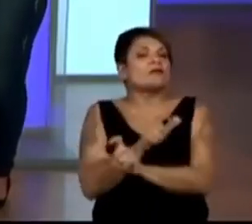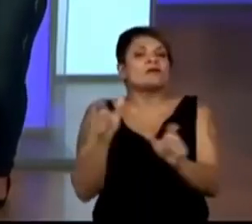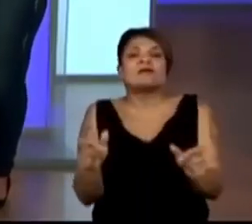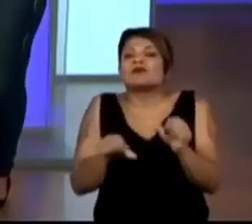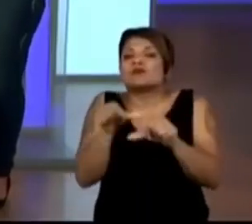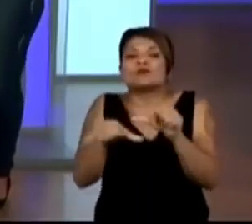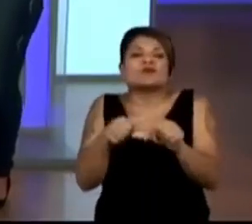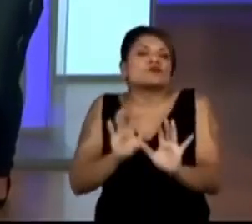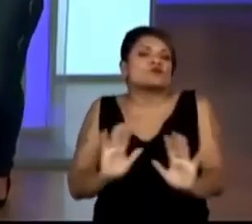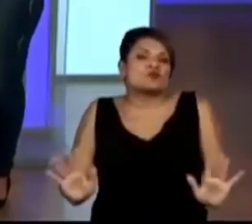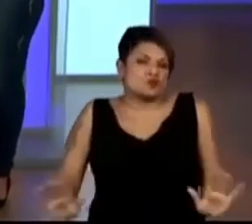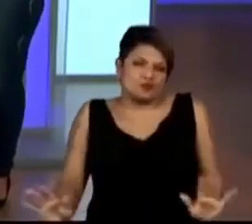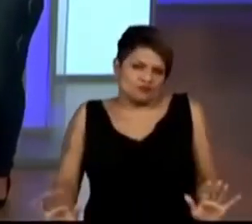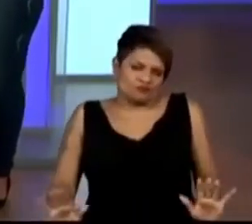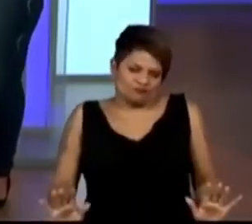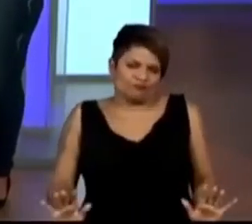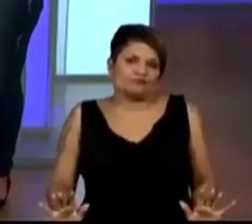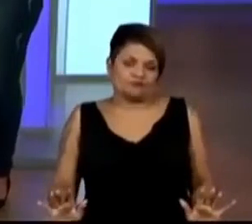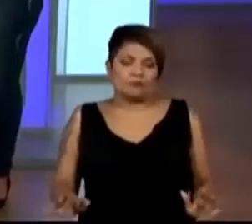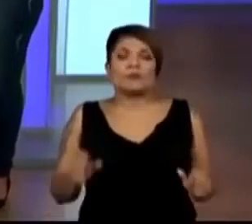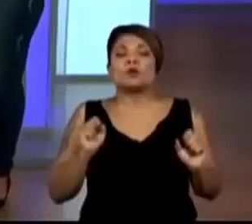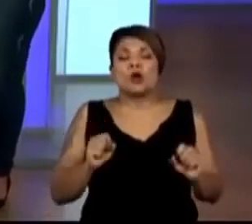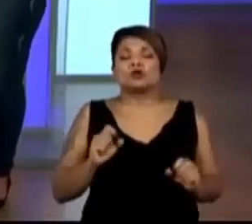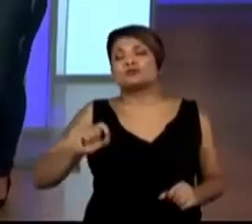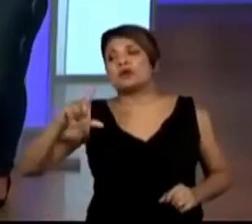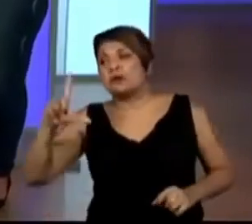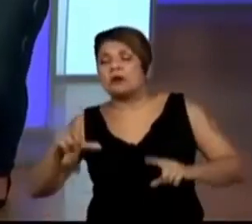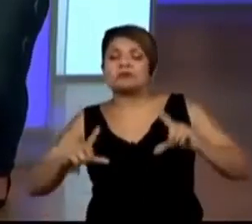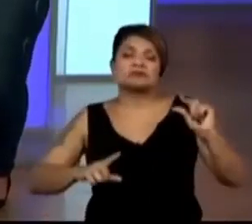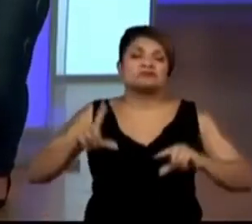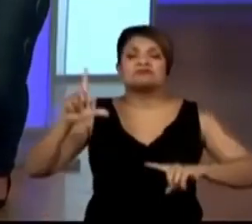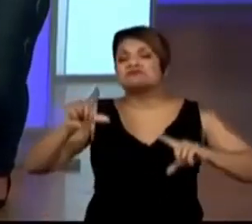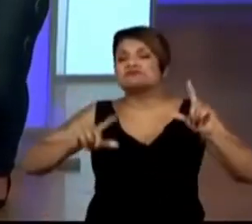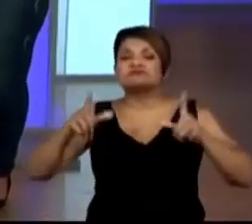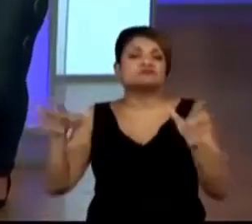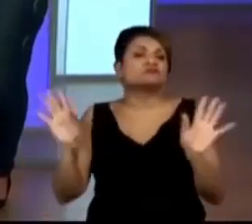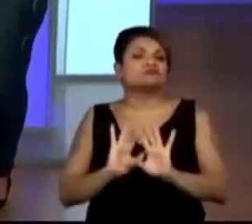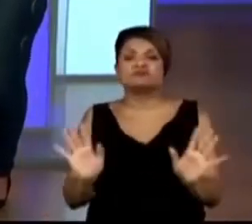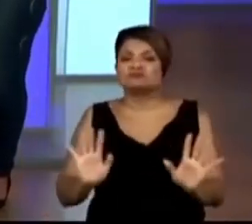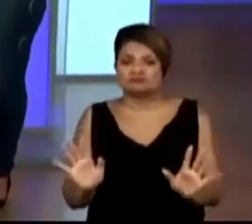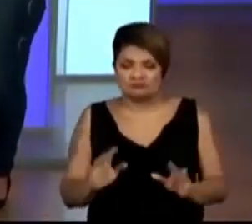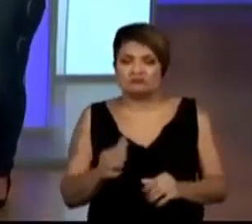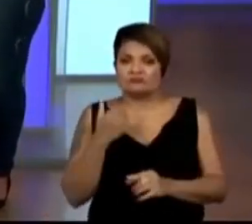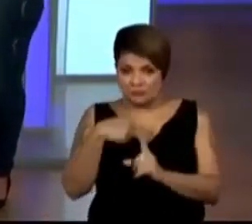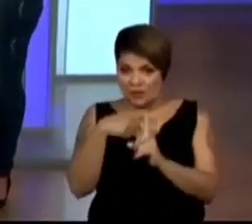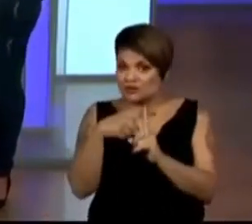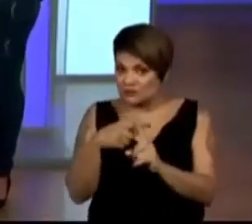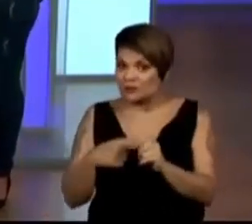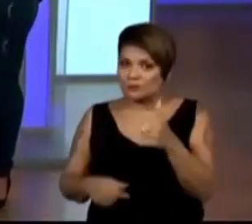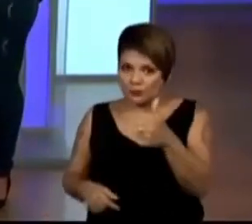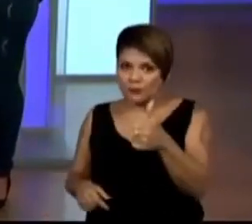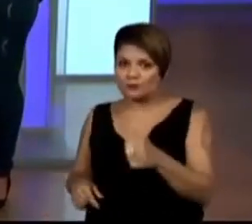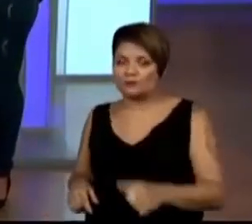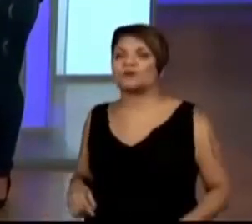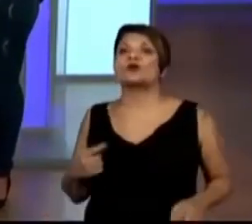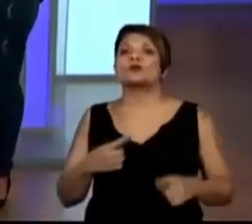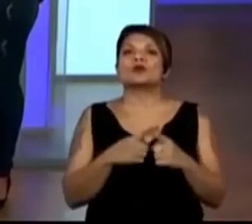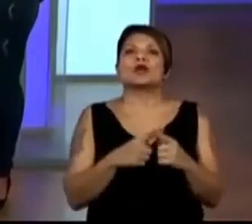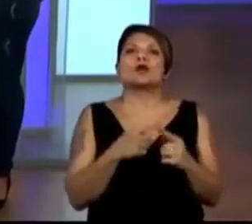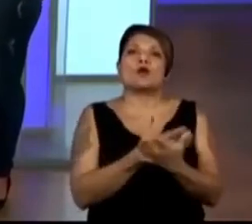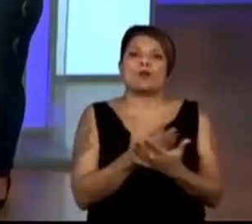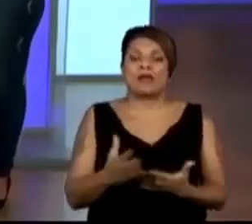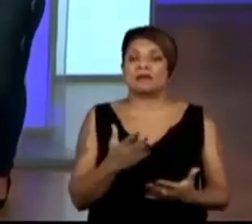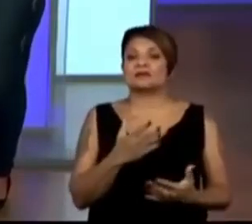não vai interferir no resultado, tá bom? Pode começar pelo maior, pelo menor, no caso da adição. Porque eles estão falando que começam